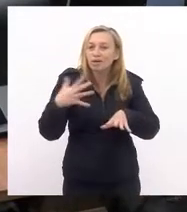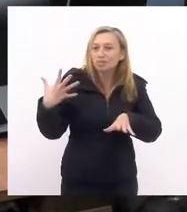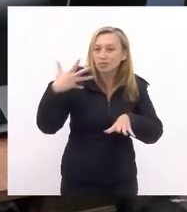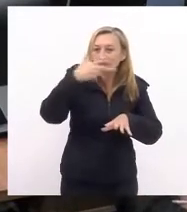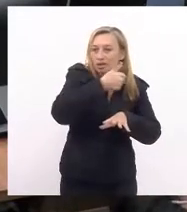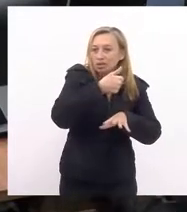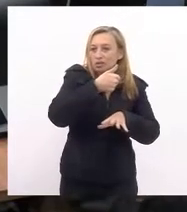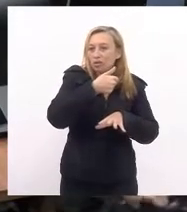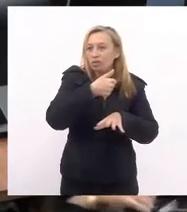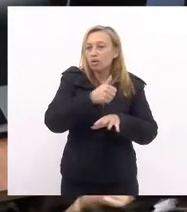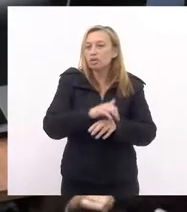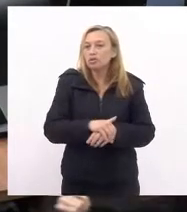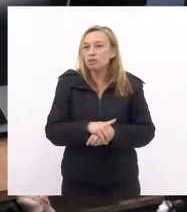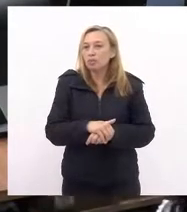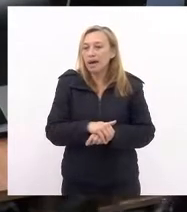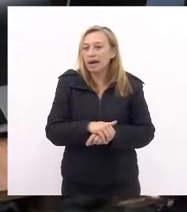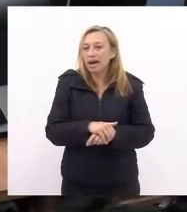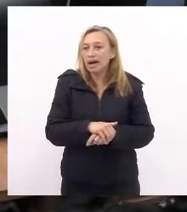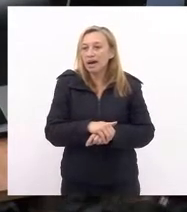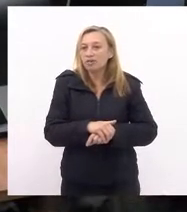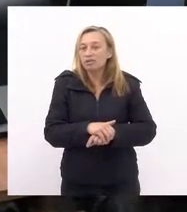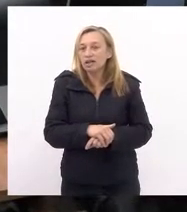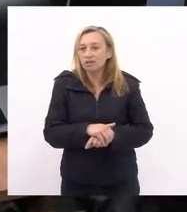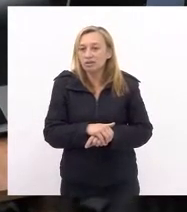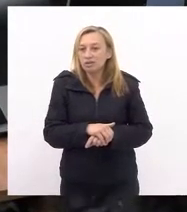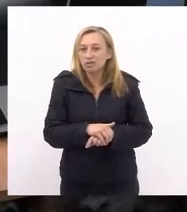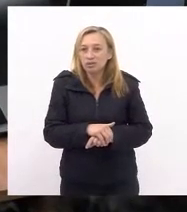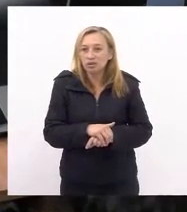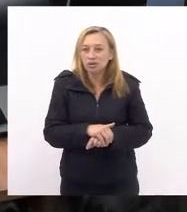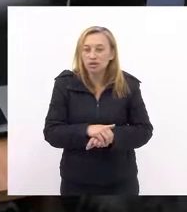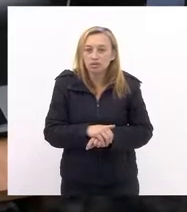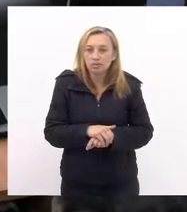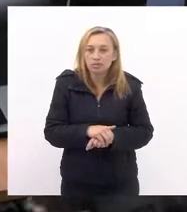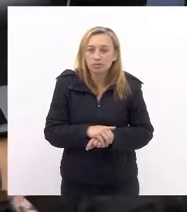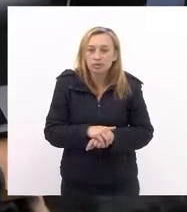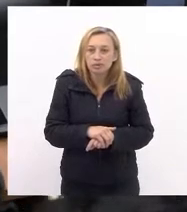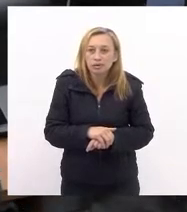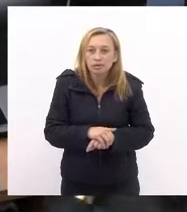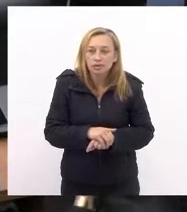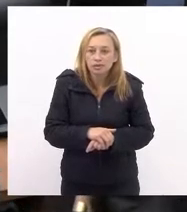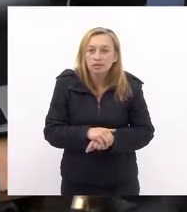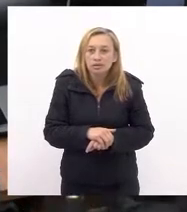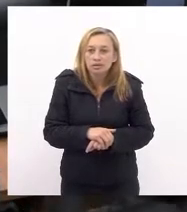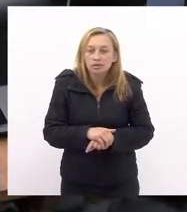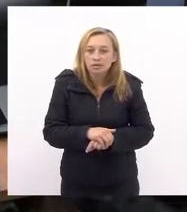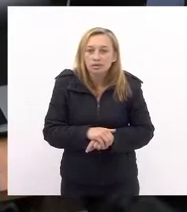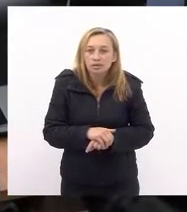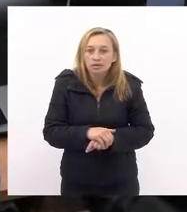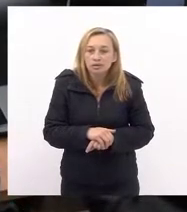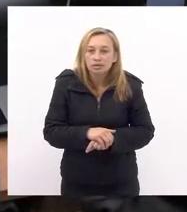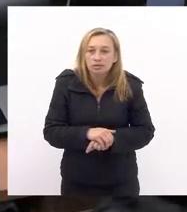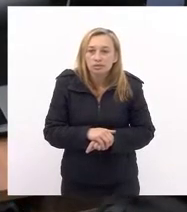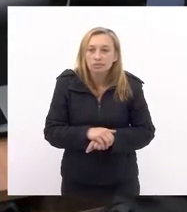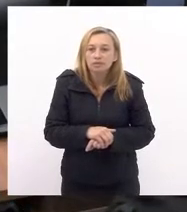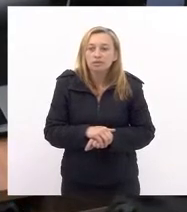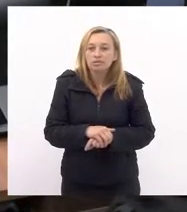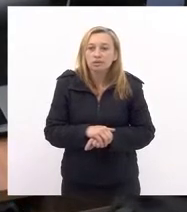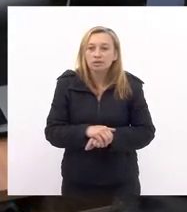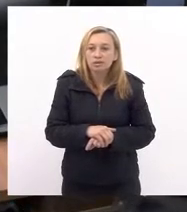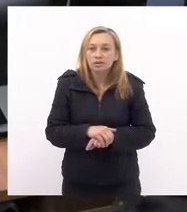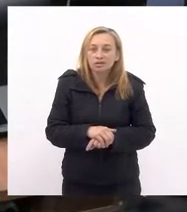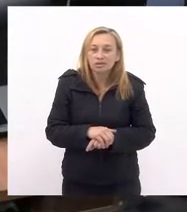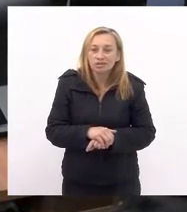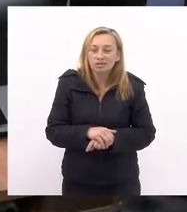fazer um trabalho de egrégora, construir uma ponte de compreensão. Porque o objetivo do Conselho Nacional é atuar